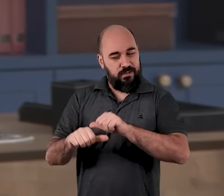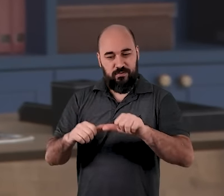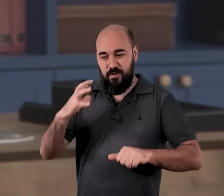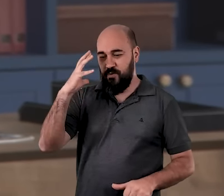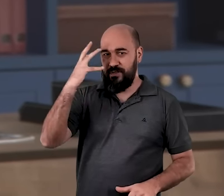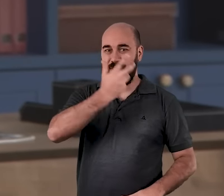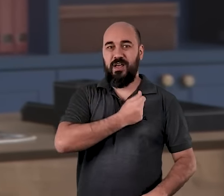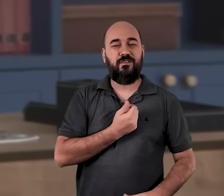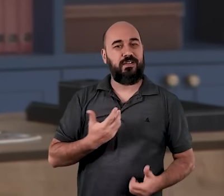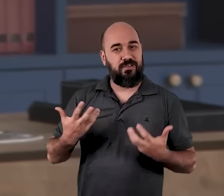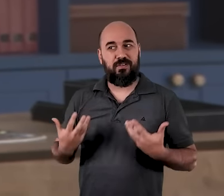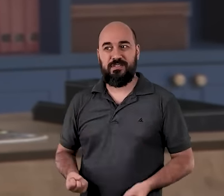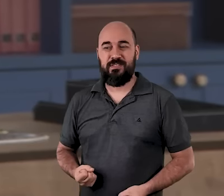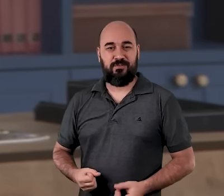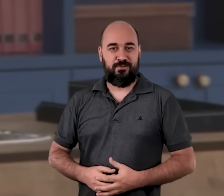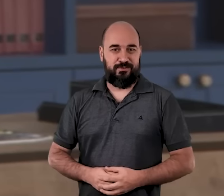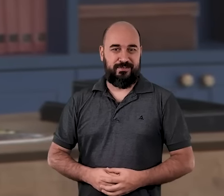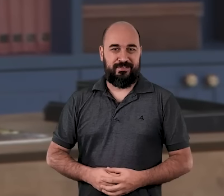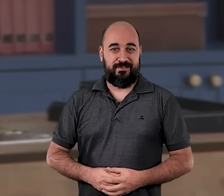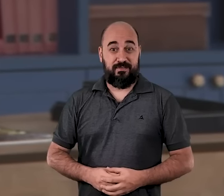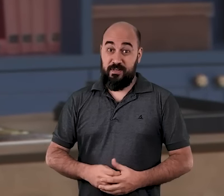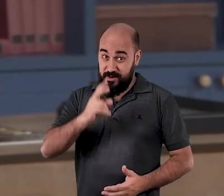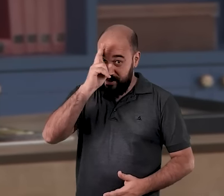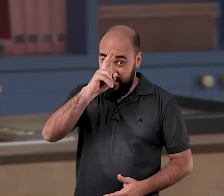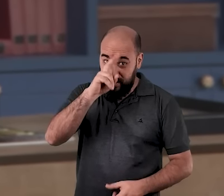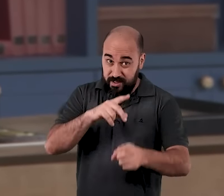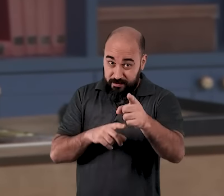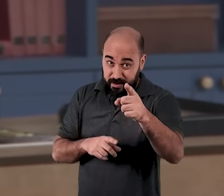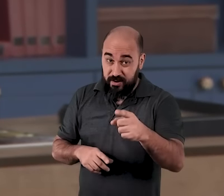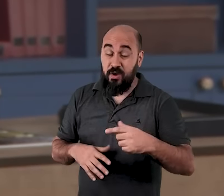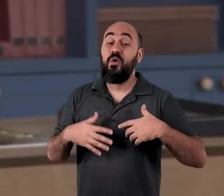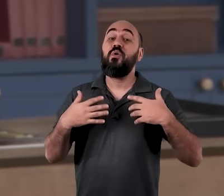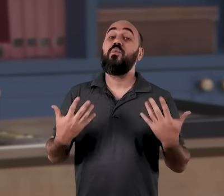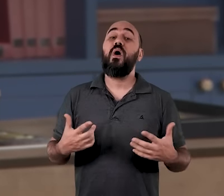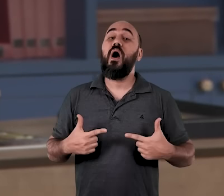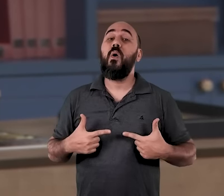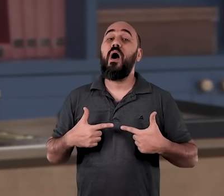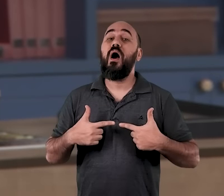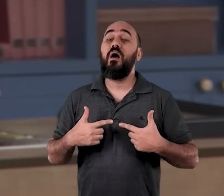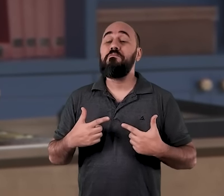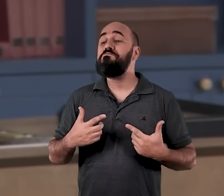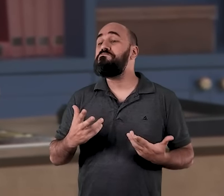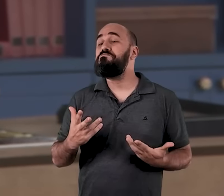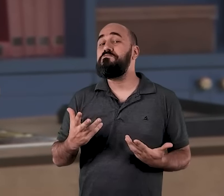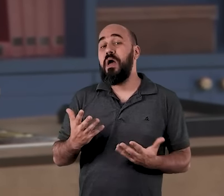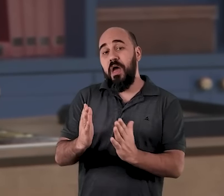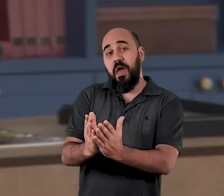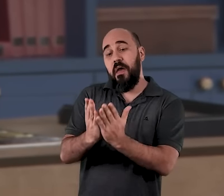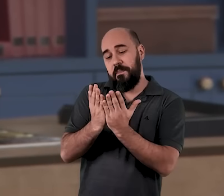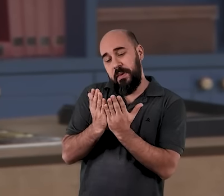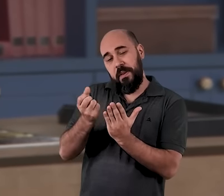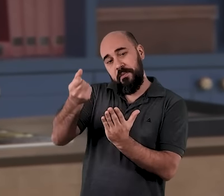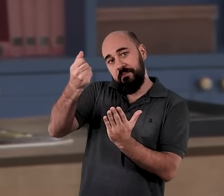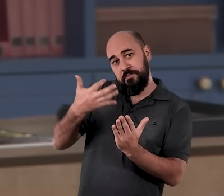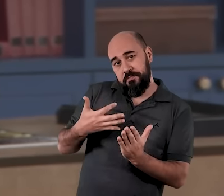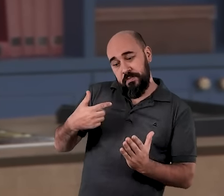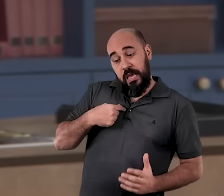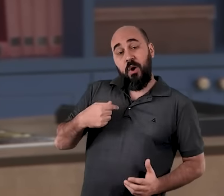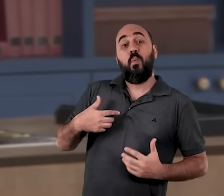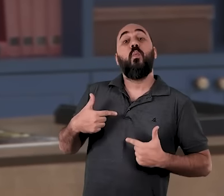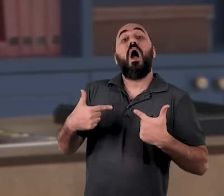salvos. Lembre-se disso, a sua reação diante do Evangelho que é apresentado determina o